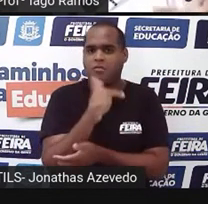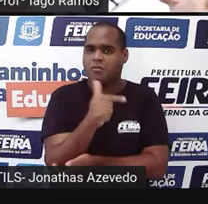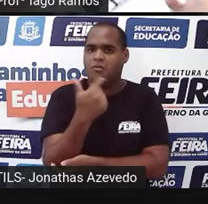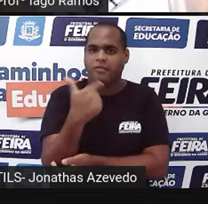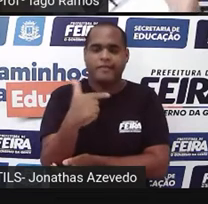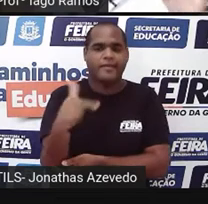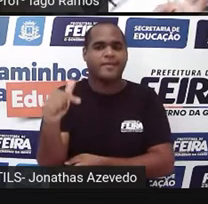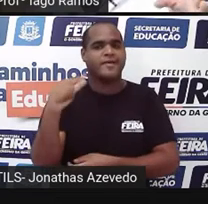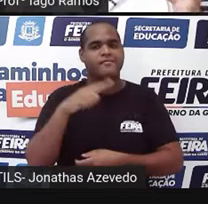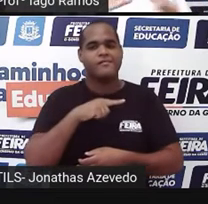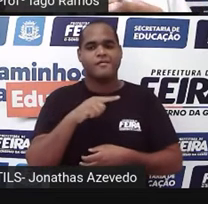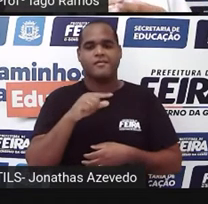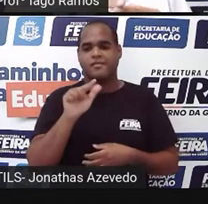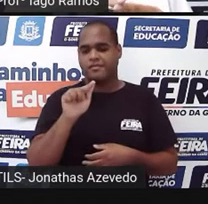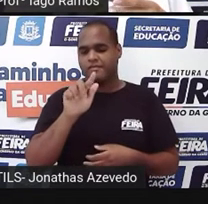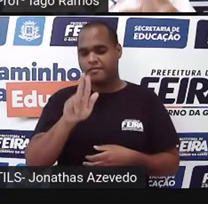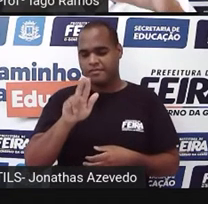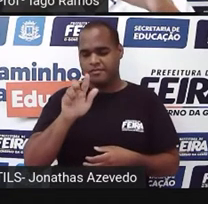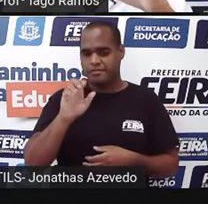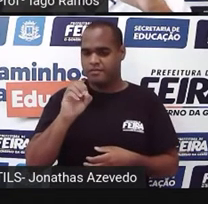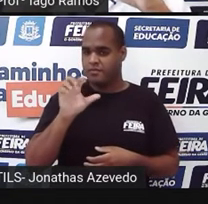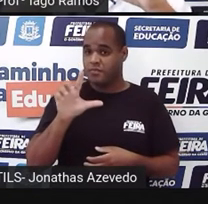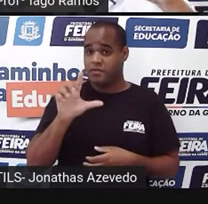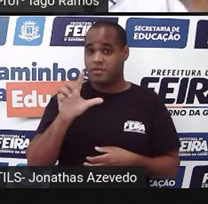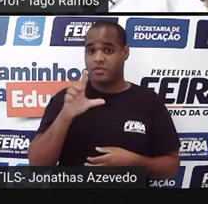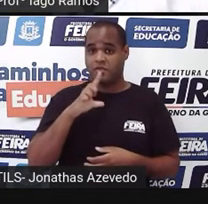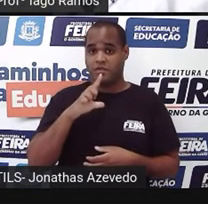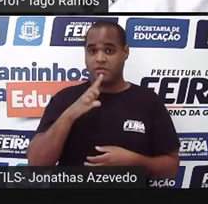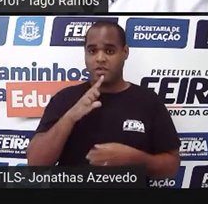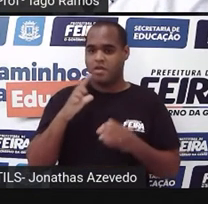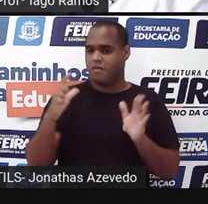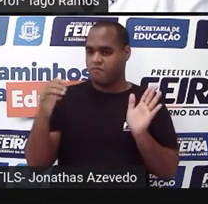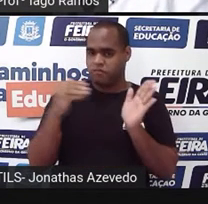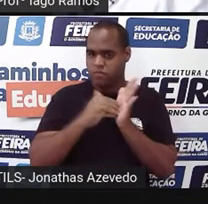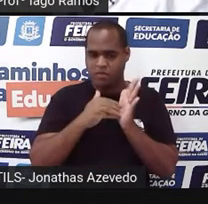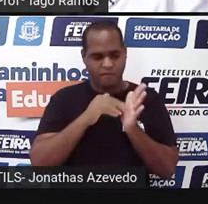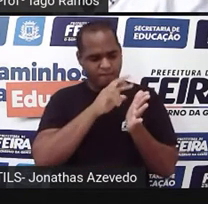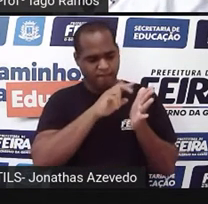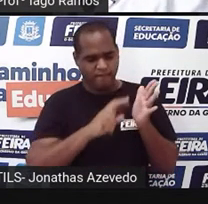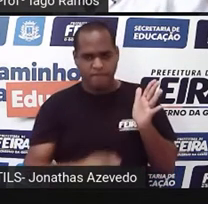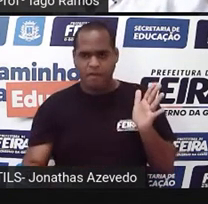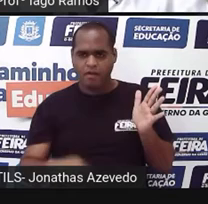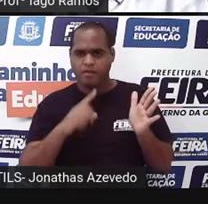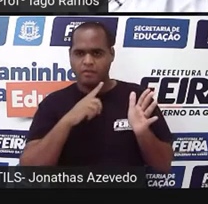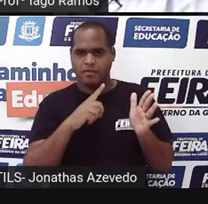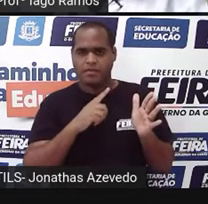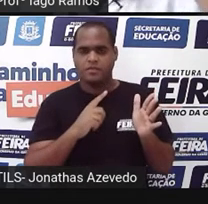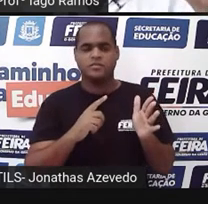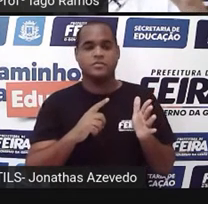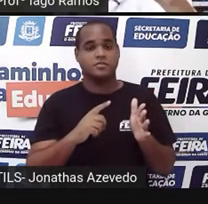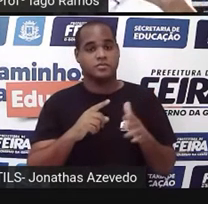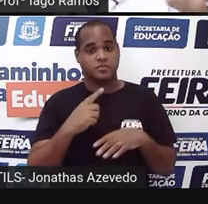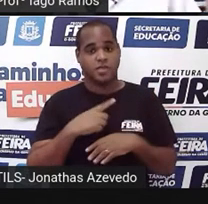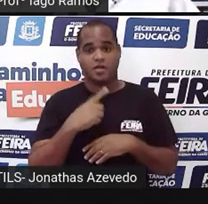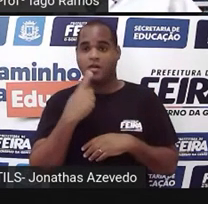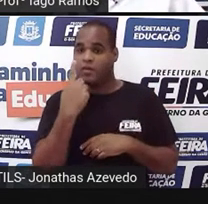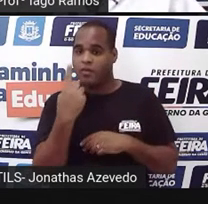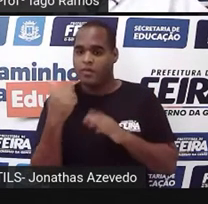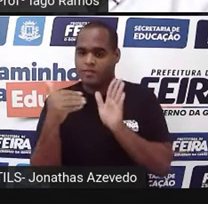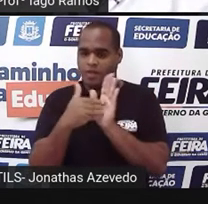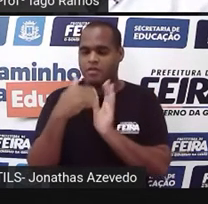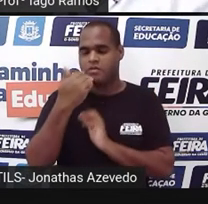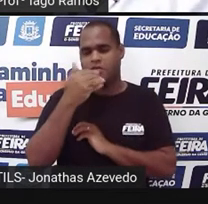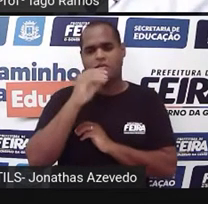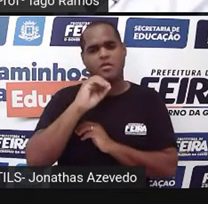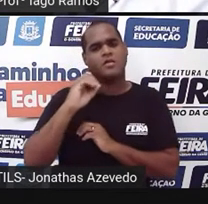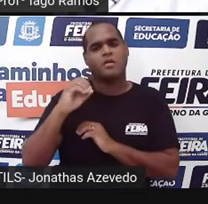claro que o número Google não é não é não não tem ali infinitos algarismos né tem o número 1 seguido de